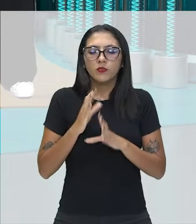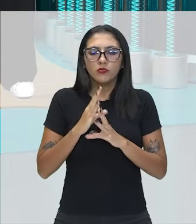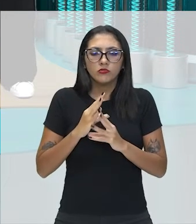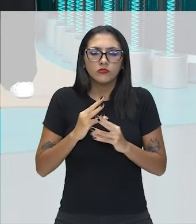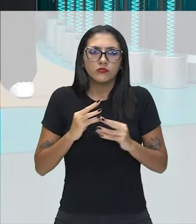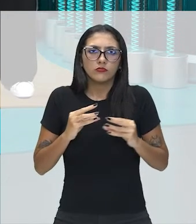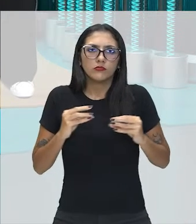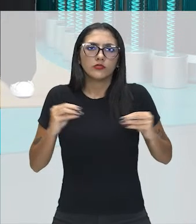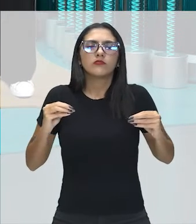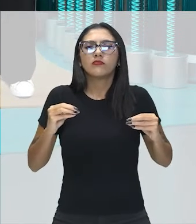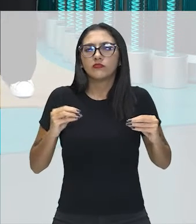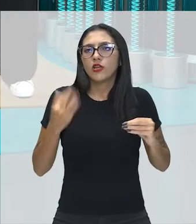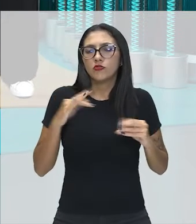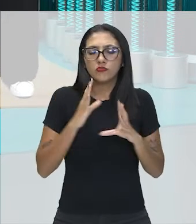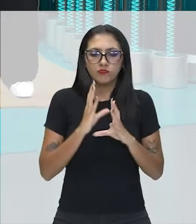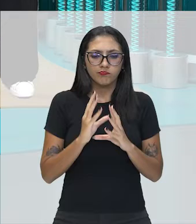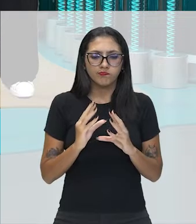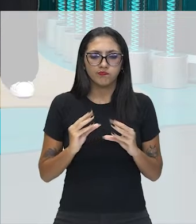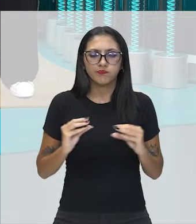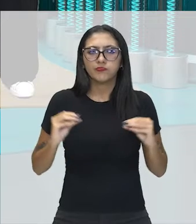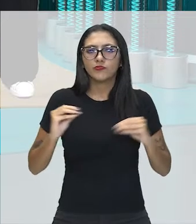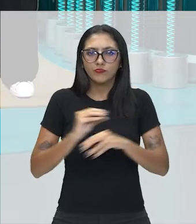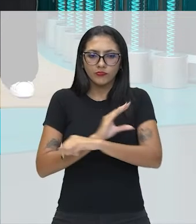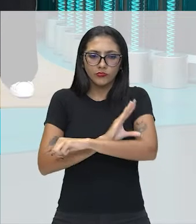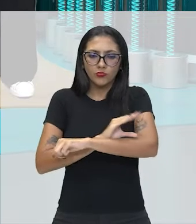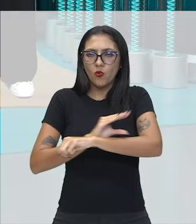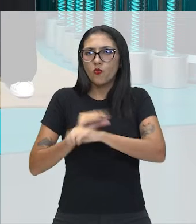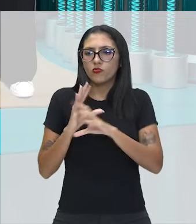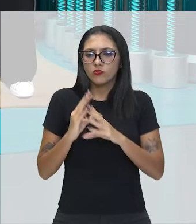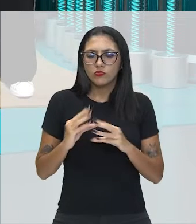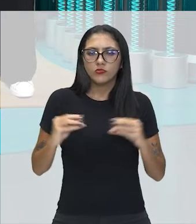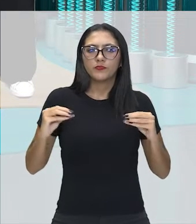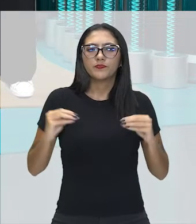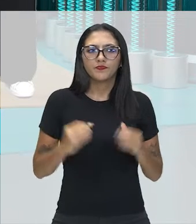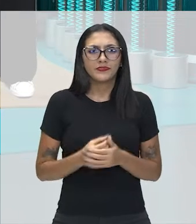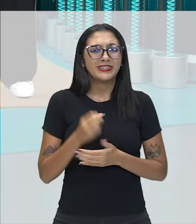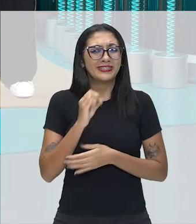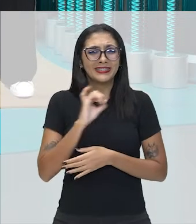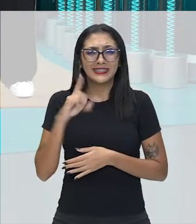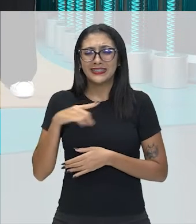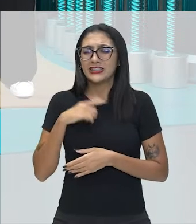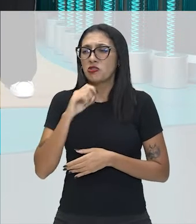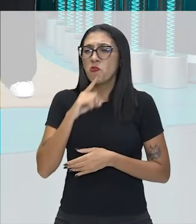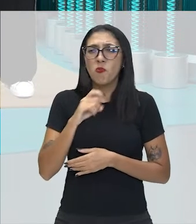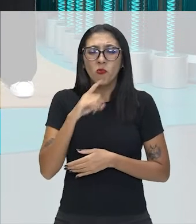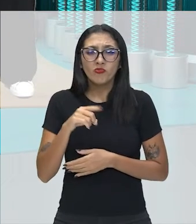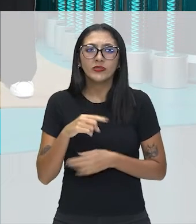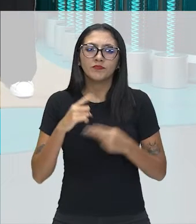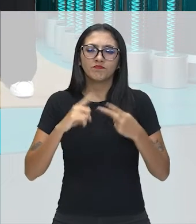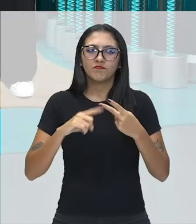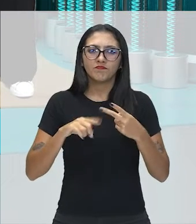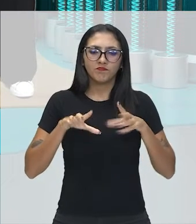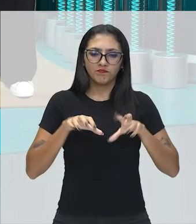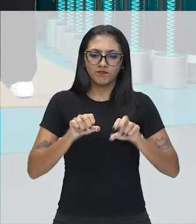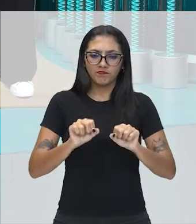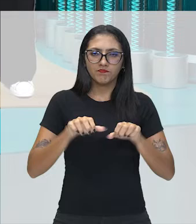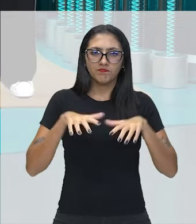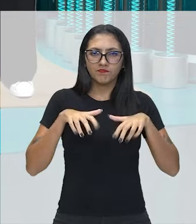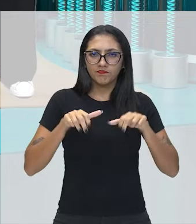dor, essa tensão que está sendo gerada ali pelo músculo. Se isso não adiantar, você parte para massagem, para